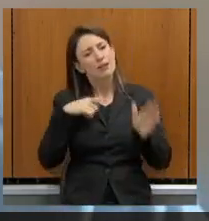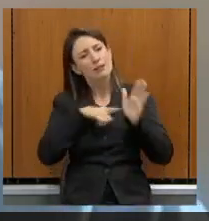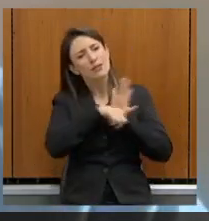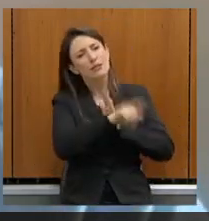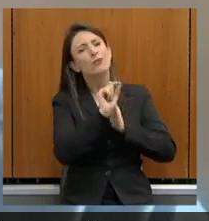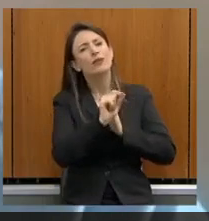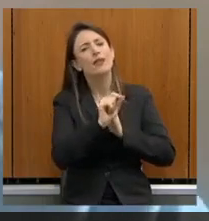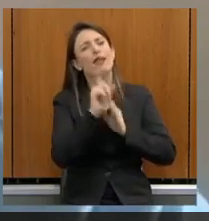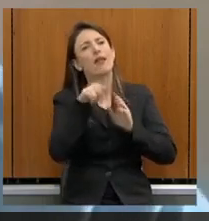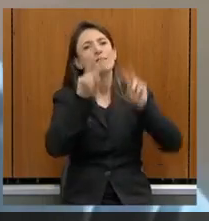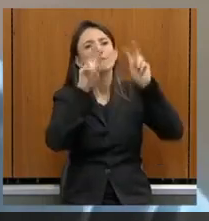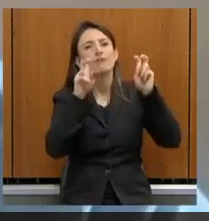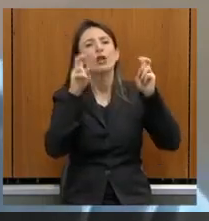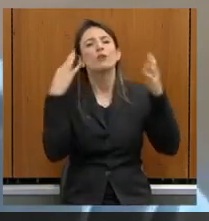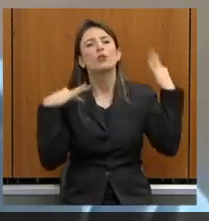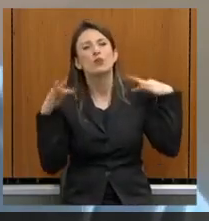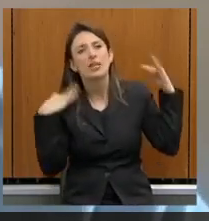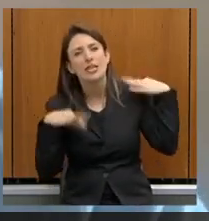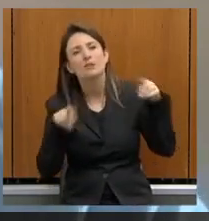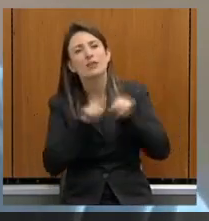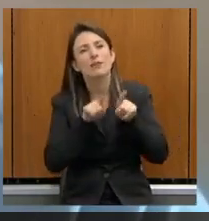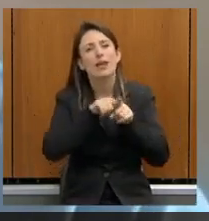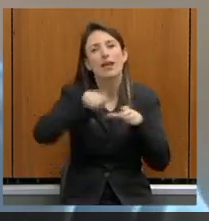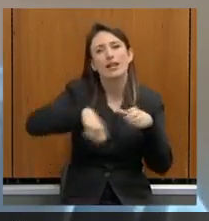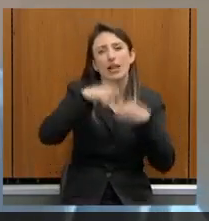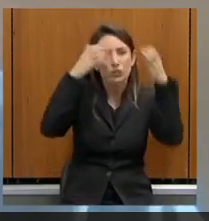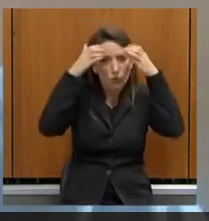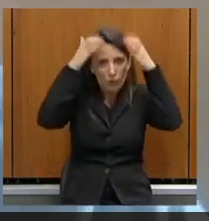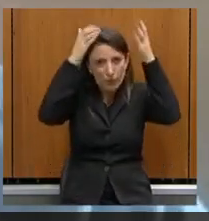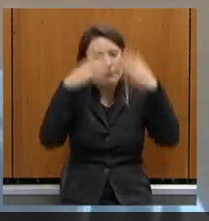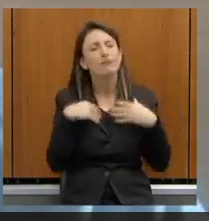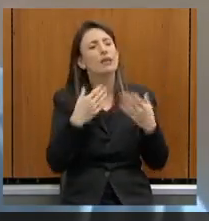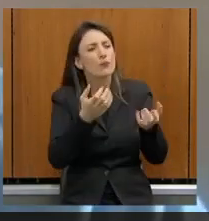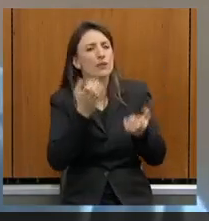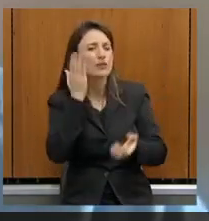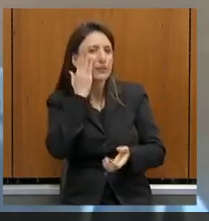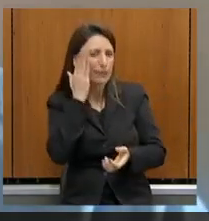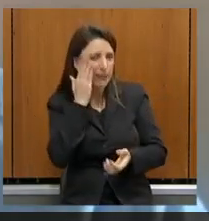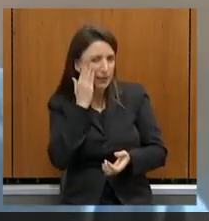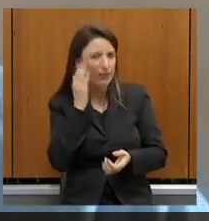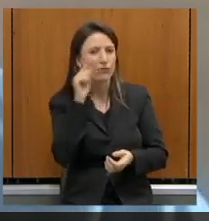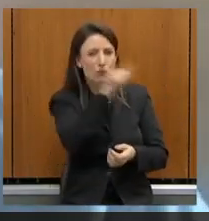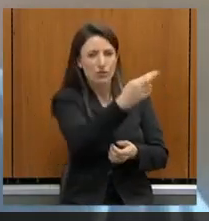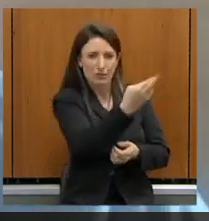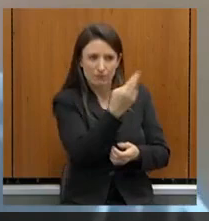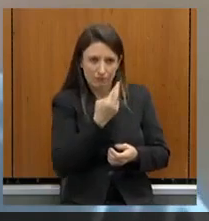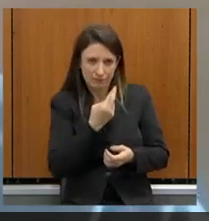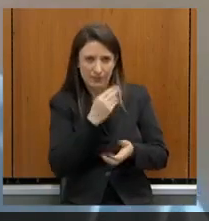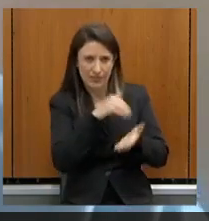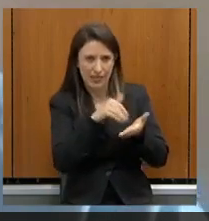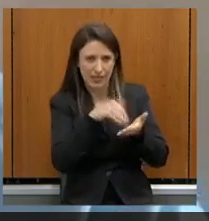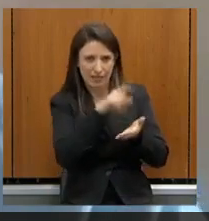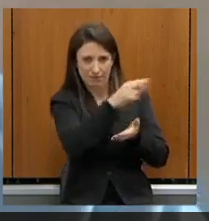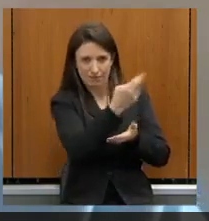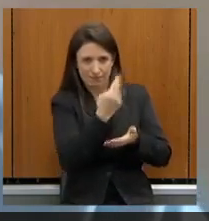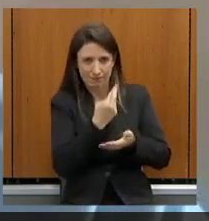turismo e da gastronomia. Eu queria saber, secretário, quais as ações